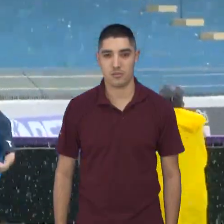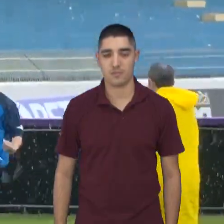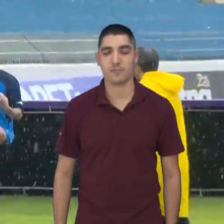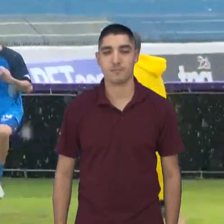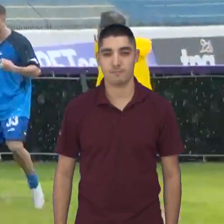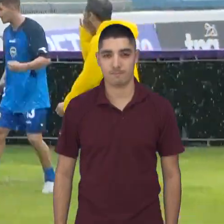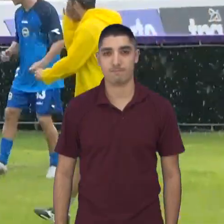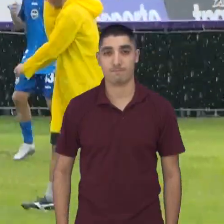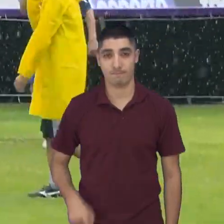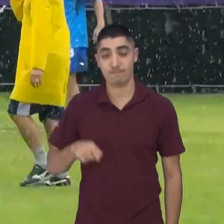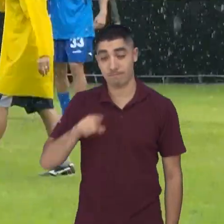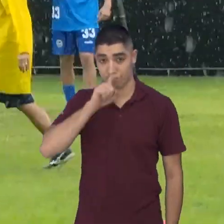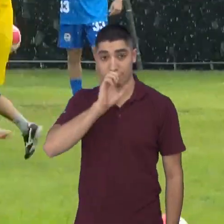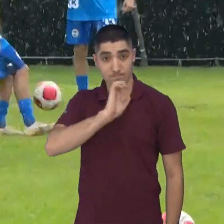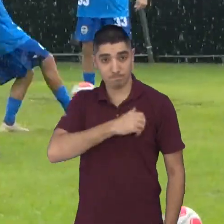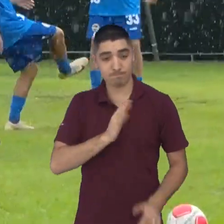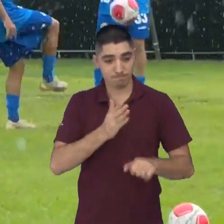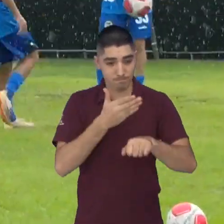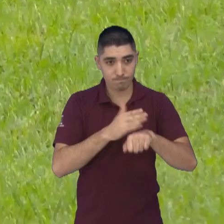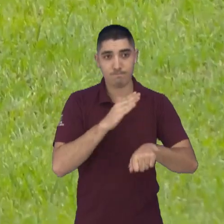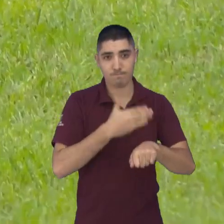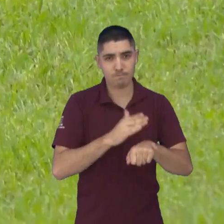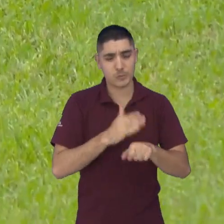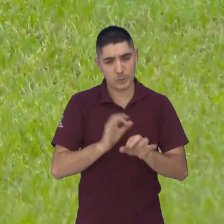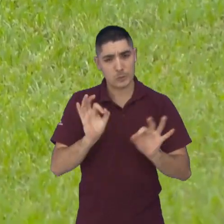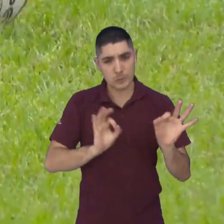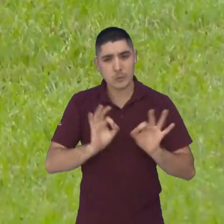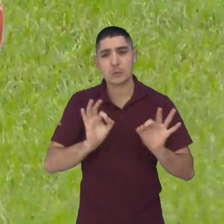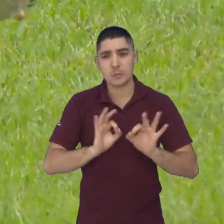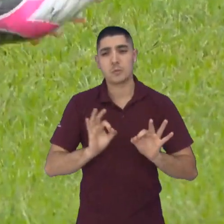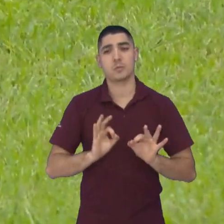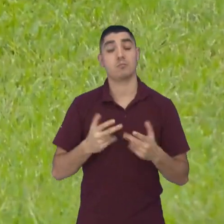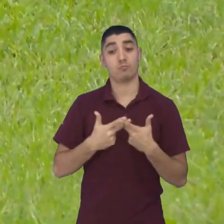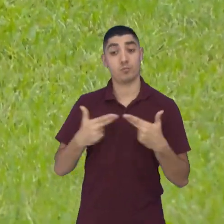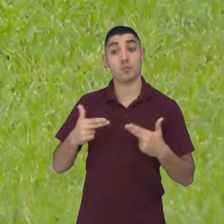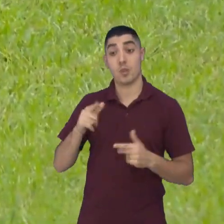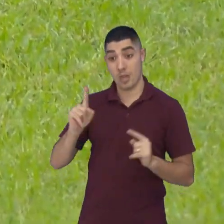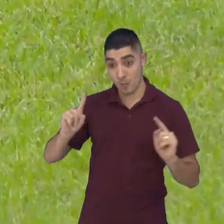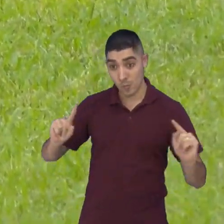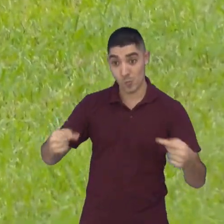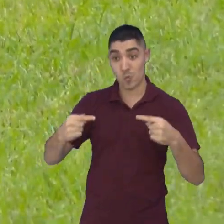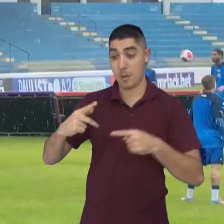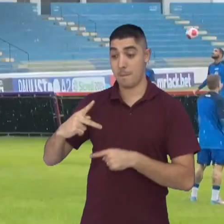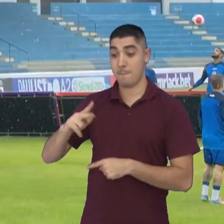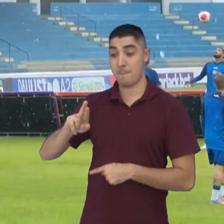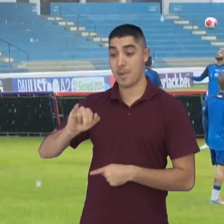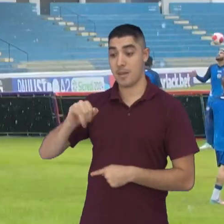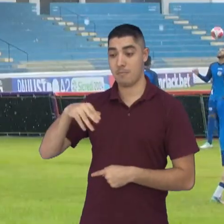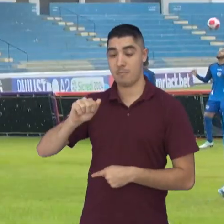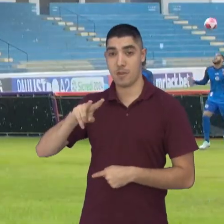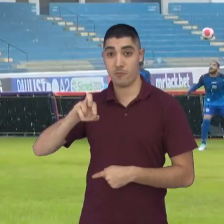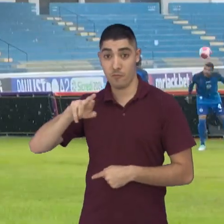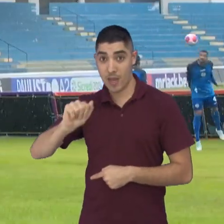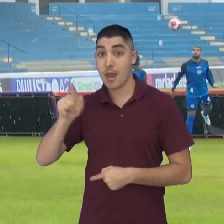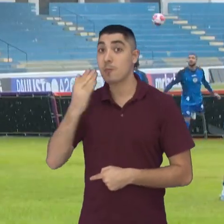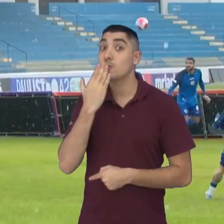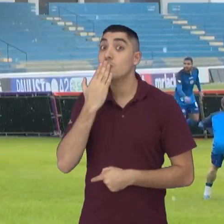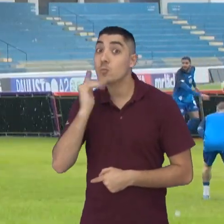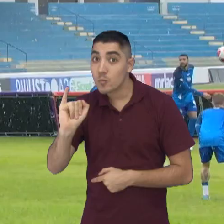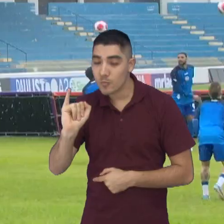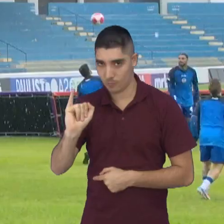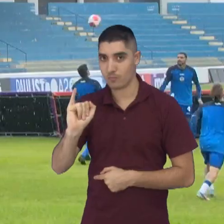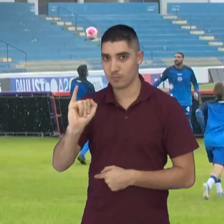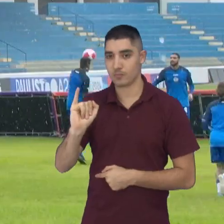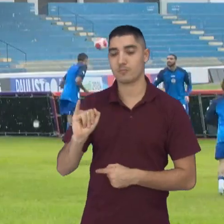Debaixo de chuva, o São José fez o último treino para o jogo de logo mais contra o Primavera em Indaiatuba. O time vai para o segundo